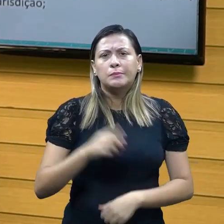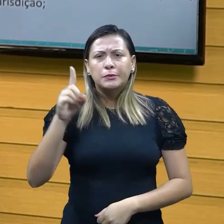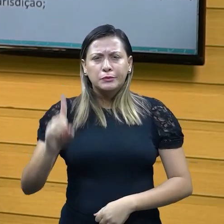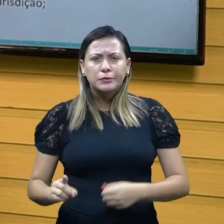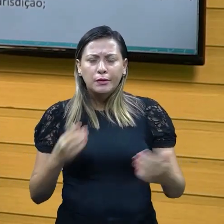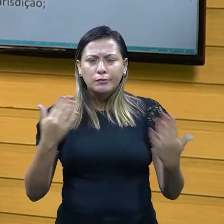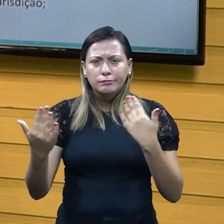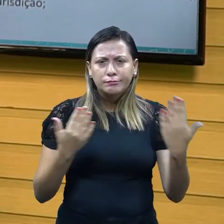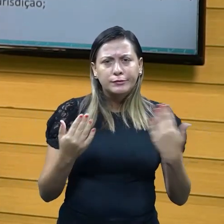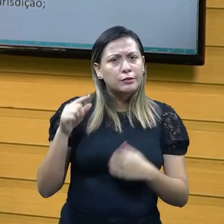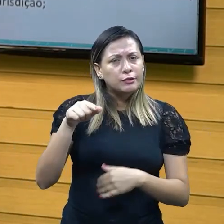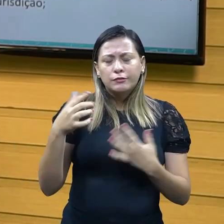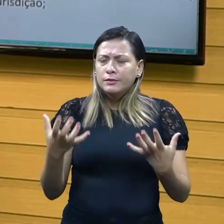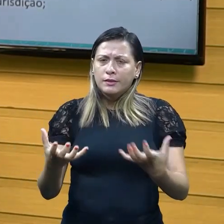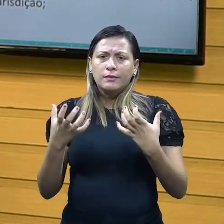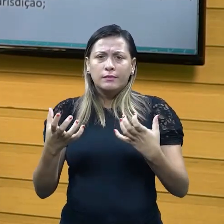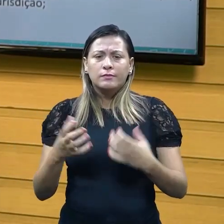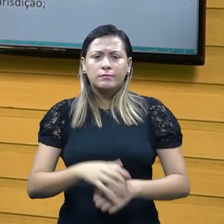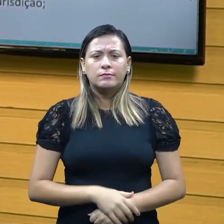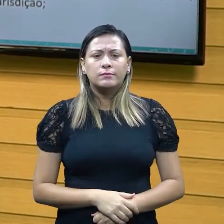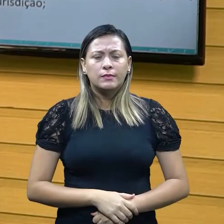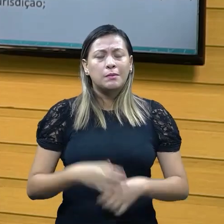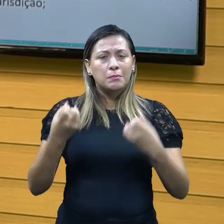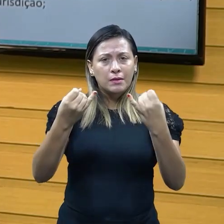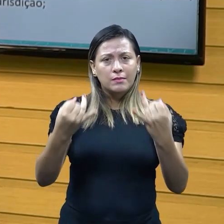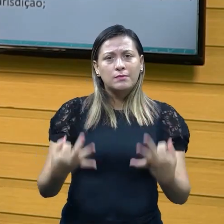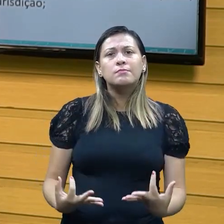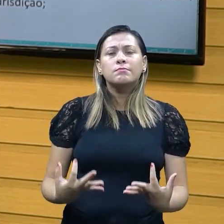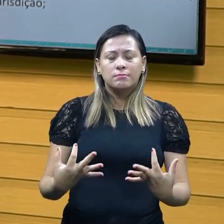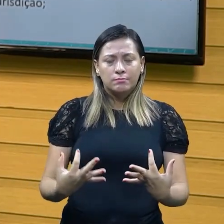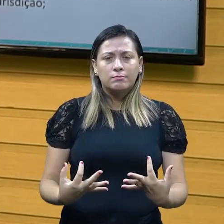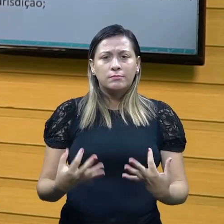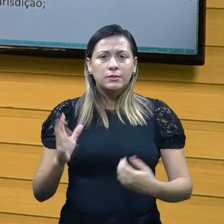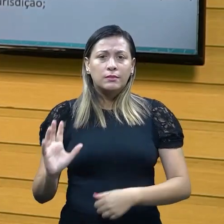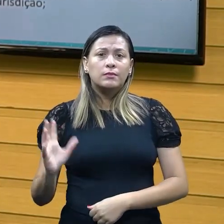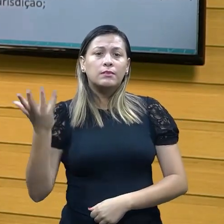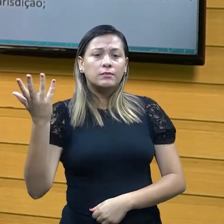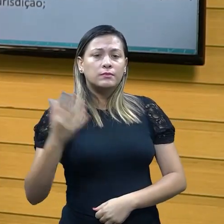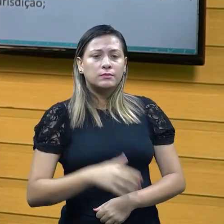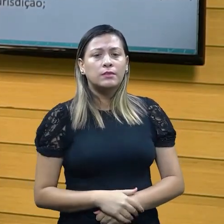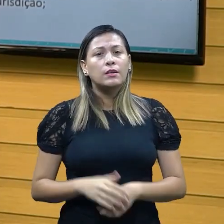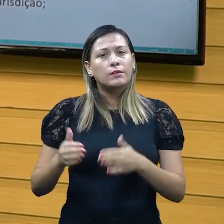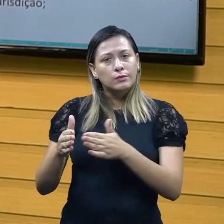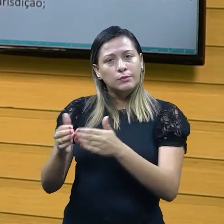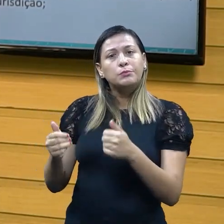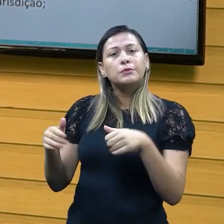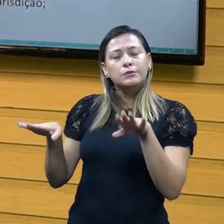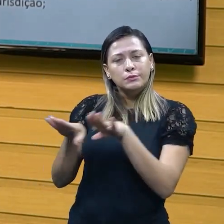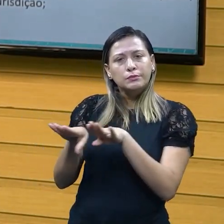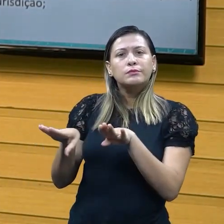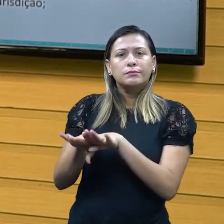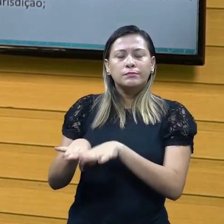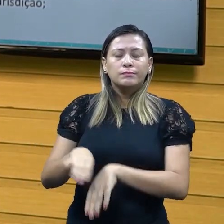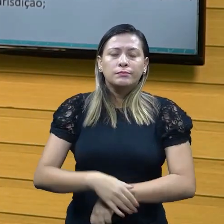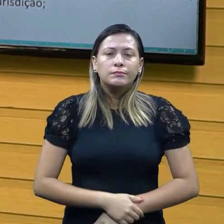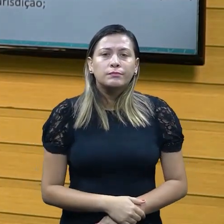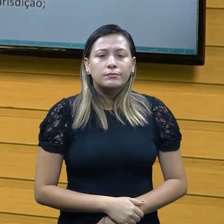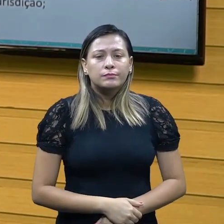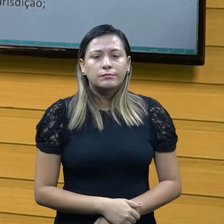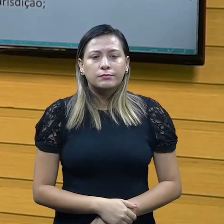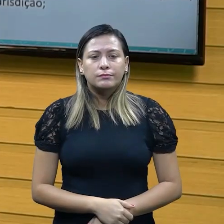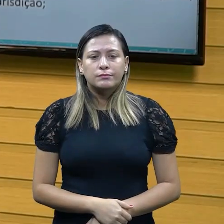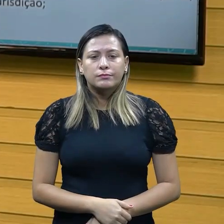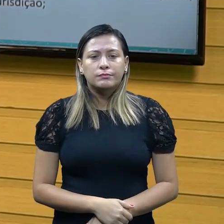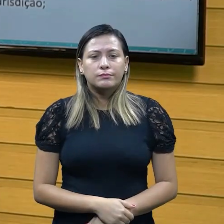enfim, o que você quiser para confirmar a tua alegação nos fatos. E os pedidos, você não pode deixar de colocar, tá?